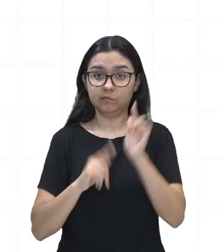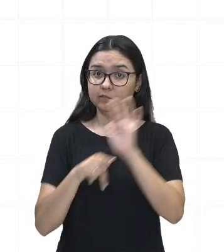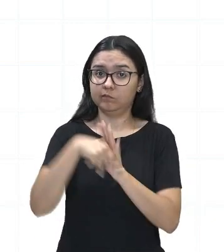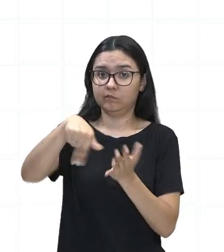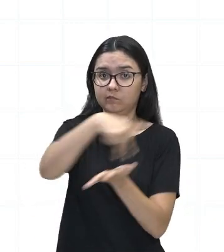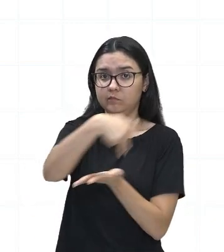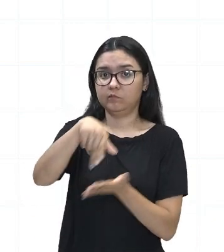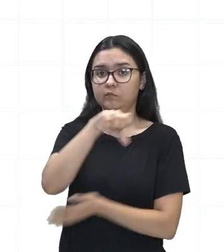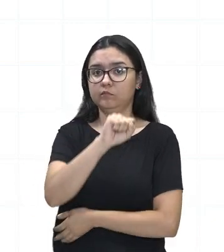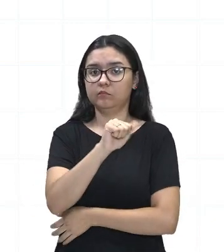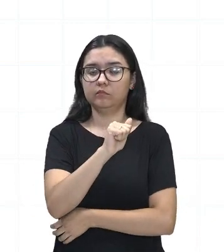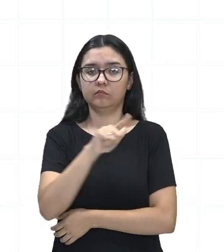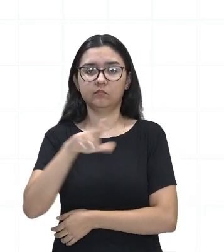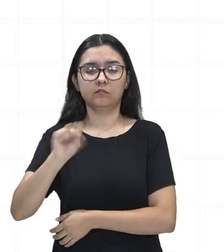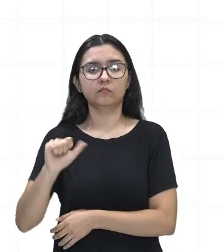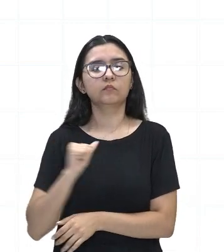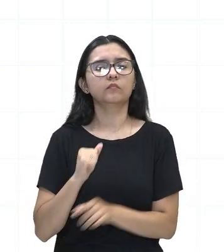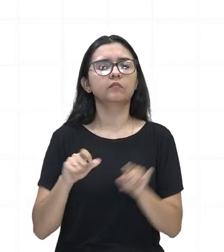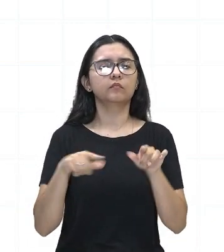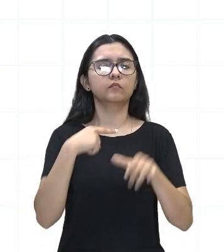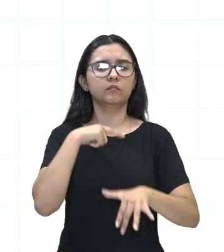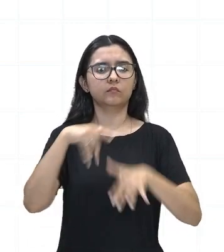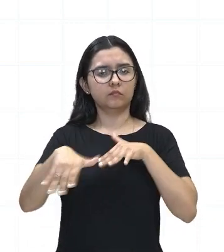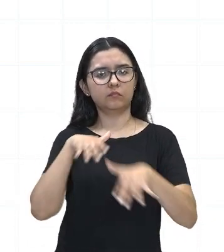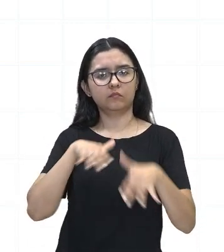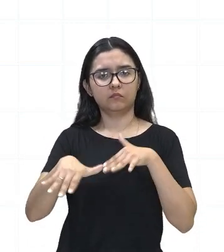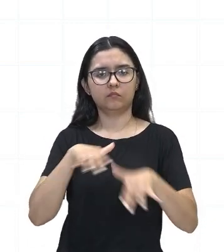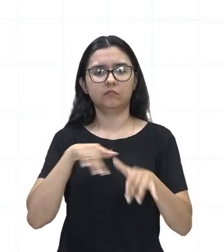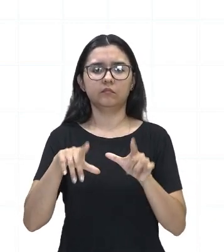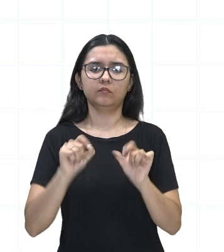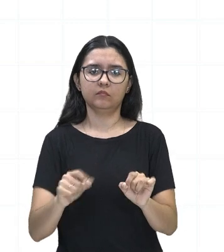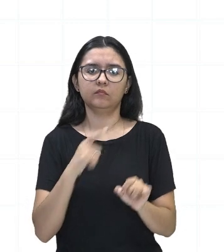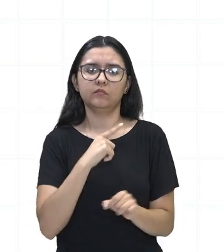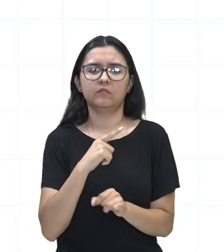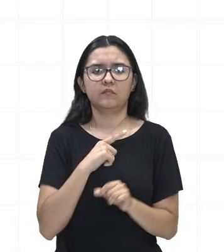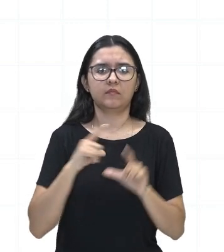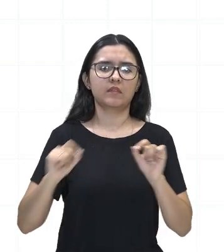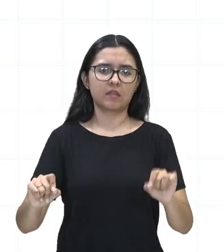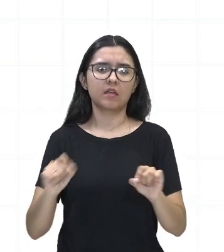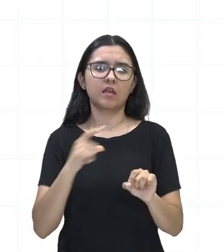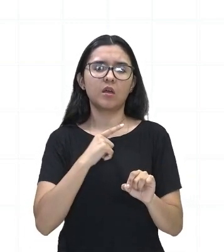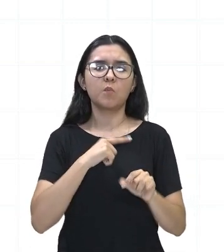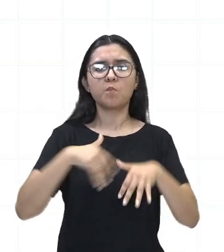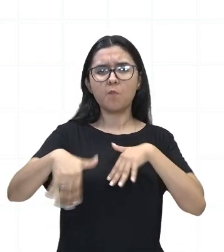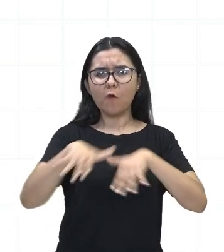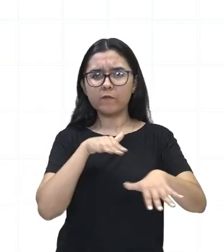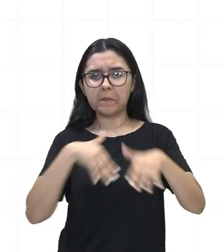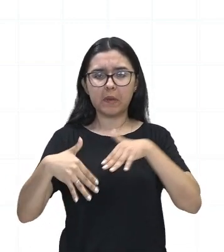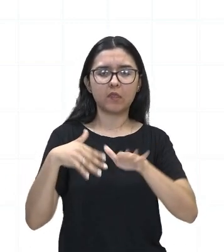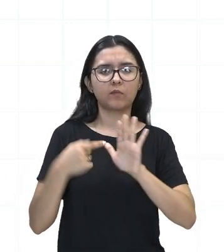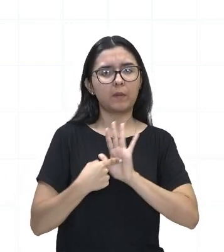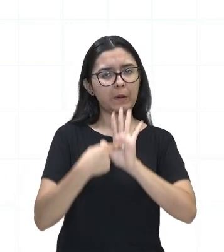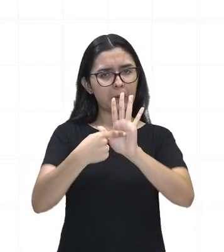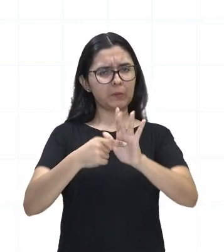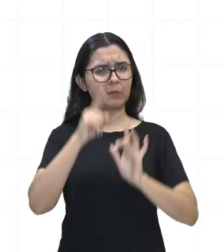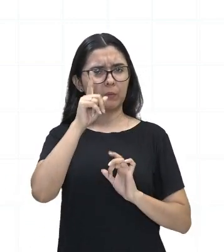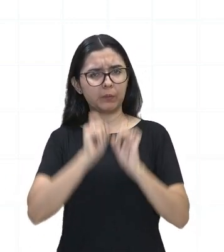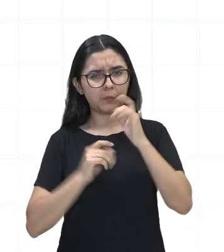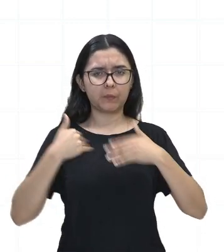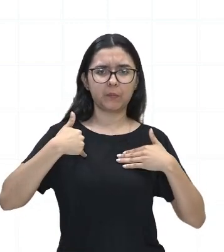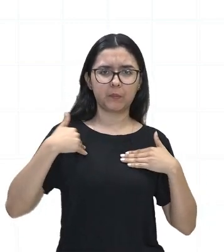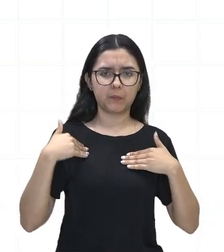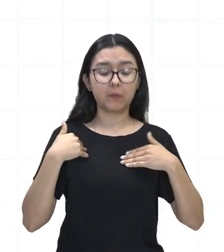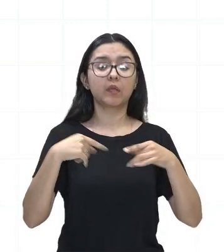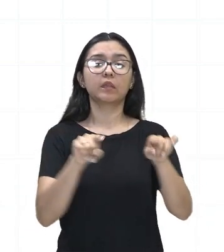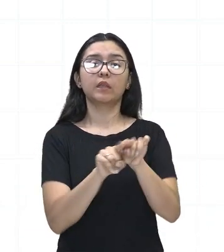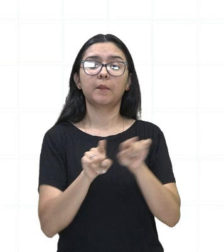salsa. Os movimentos da salsa, eles são um pouco sensuais, são expressivos, né? E envolvem uma